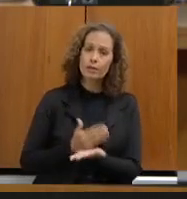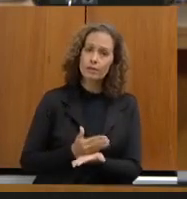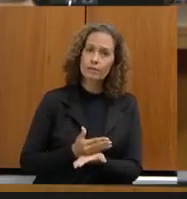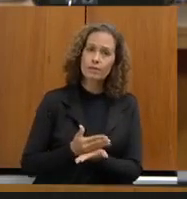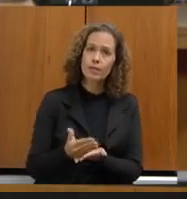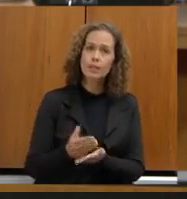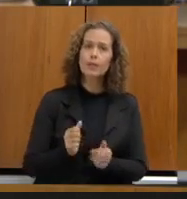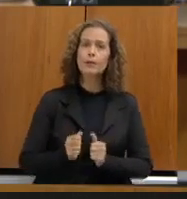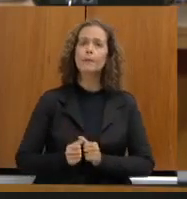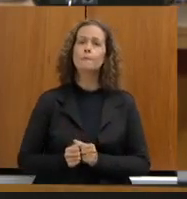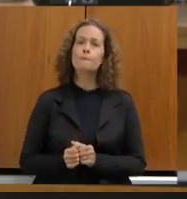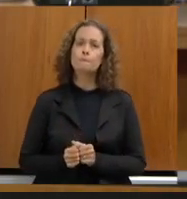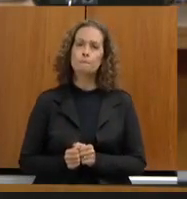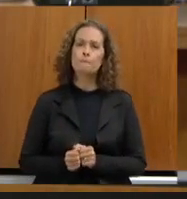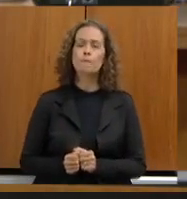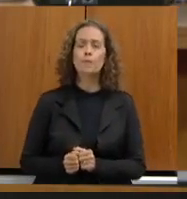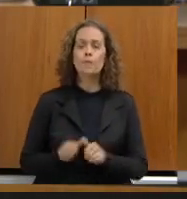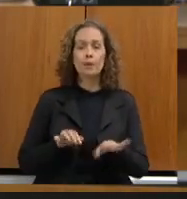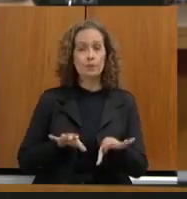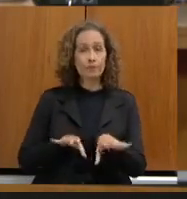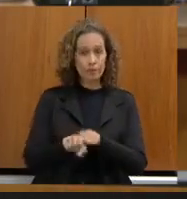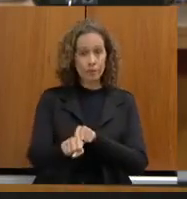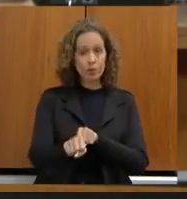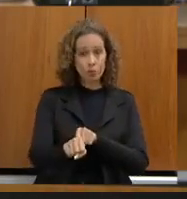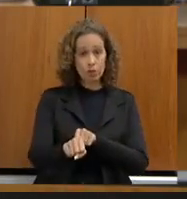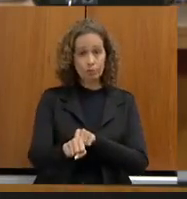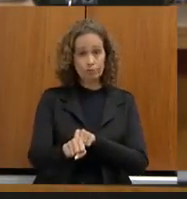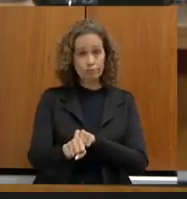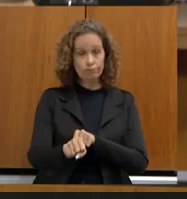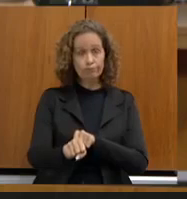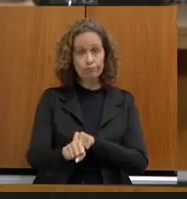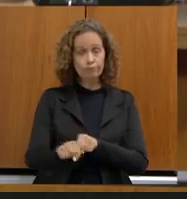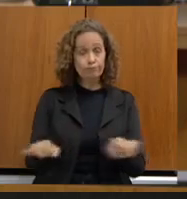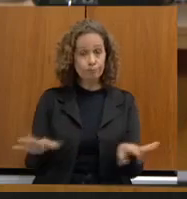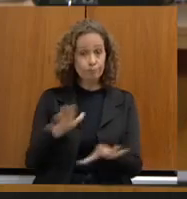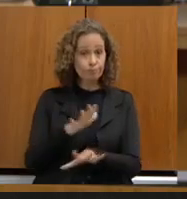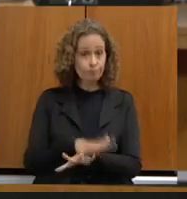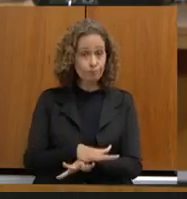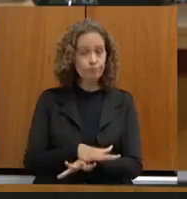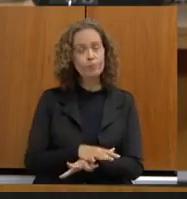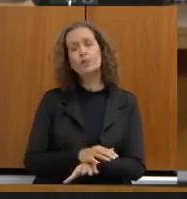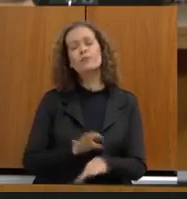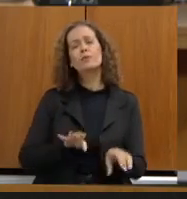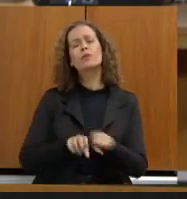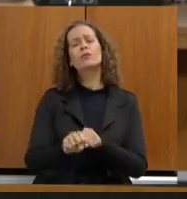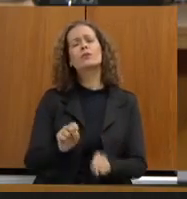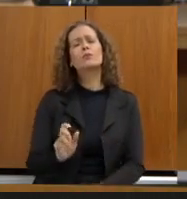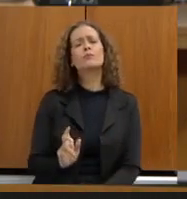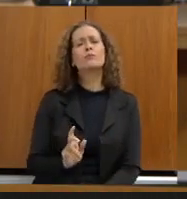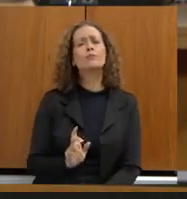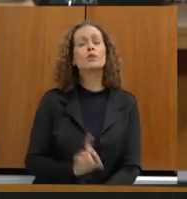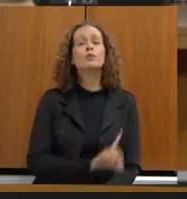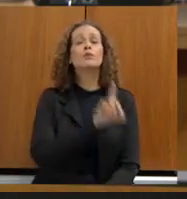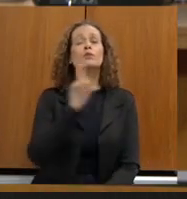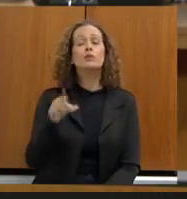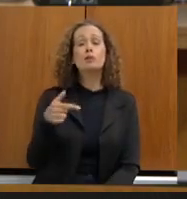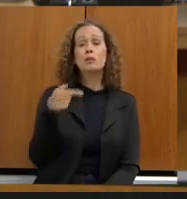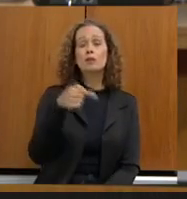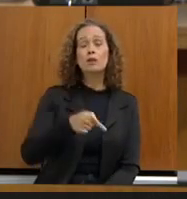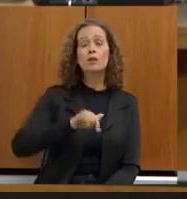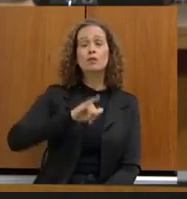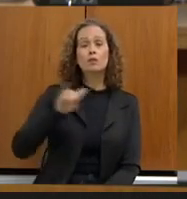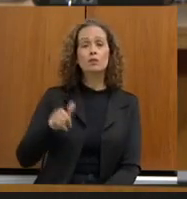após a solenidade de formatura que acontecerá no dia sete de